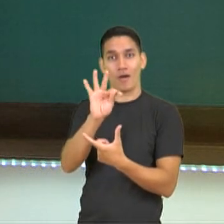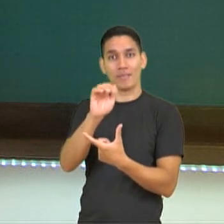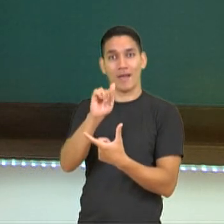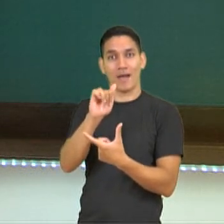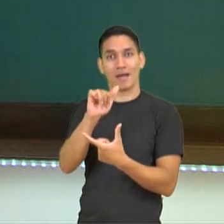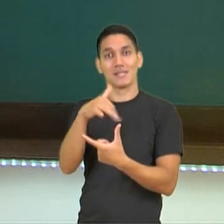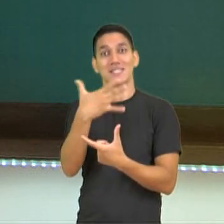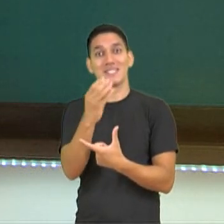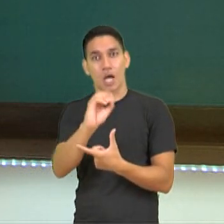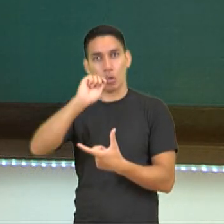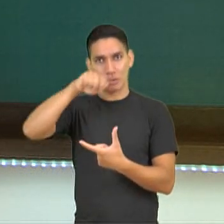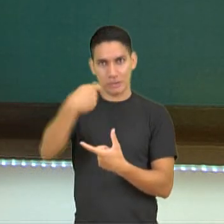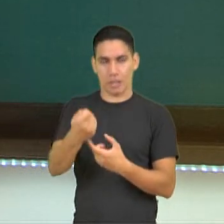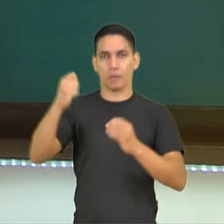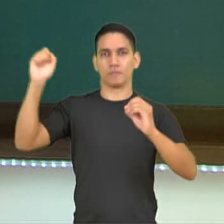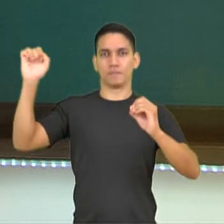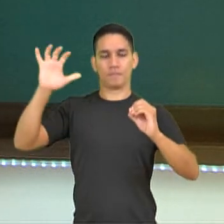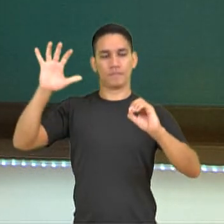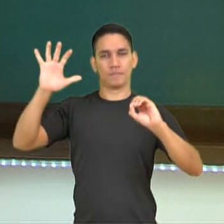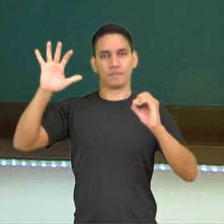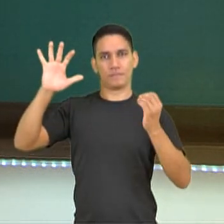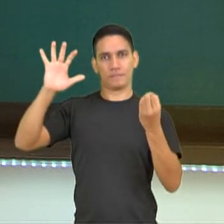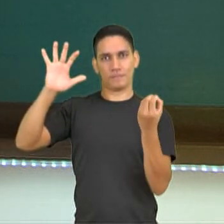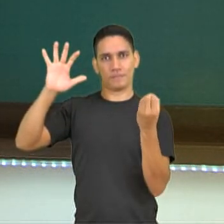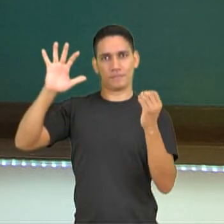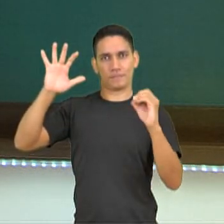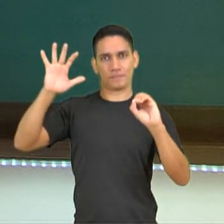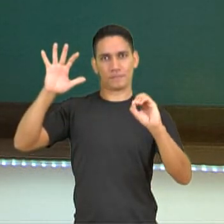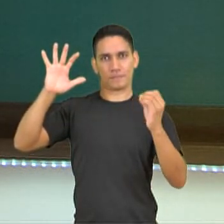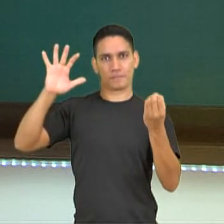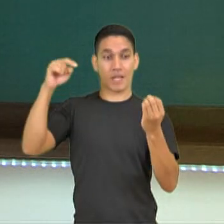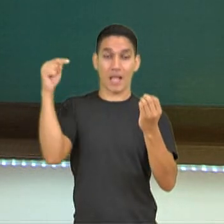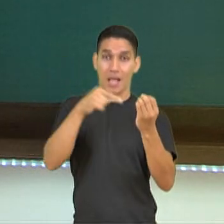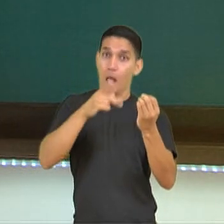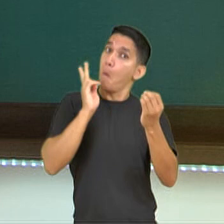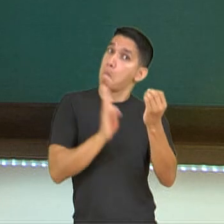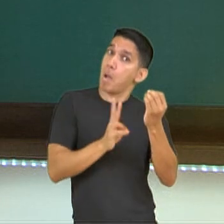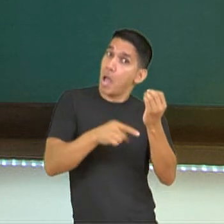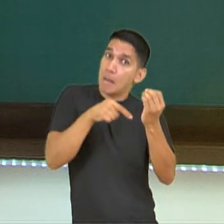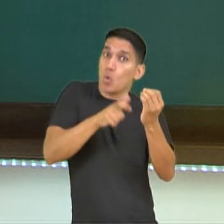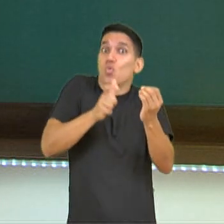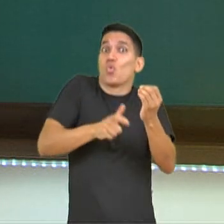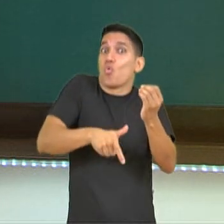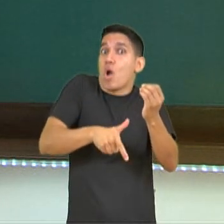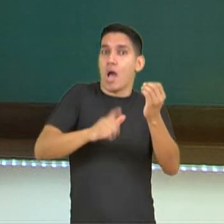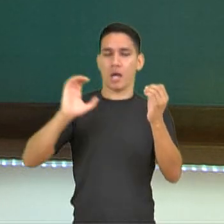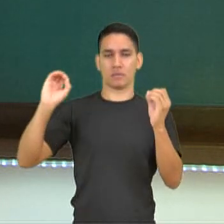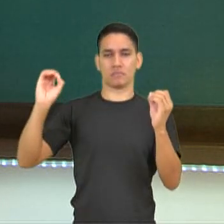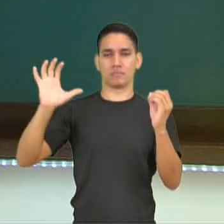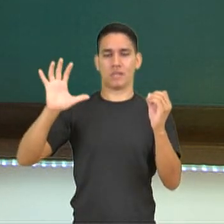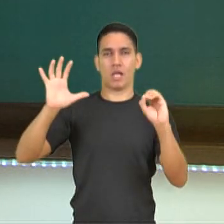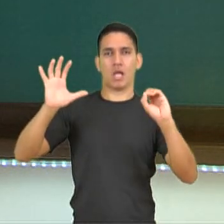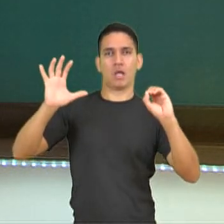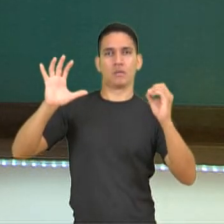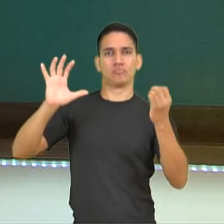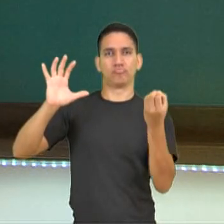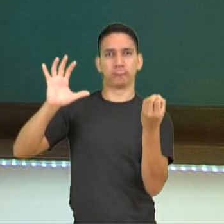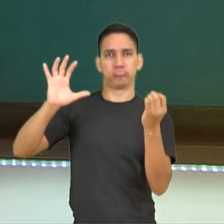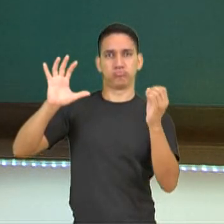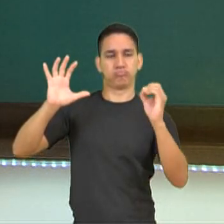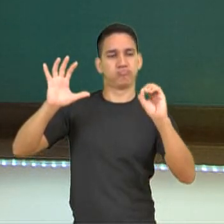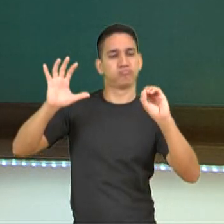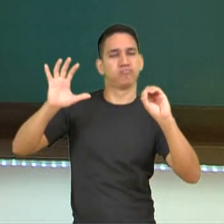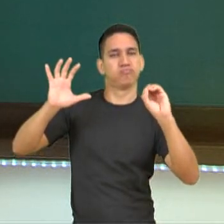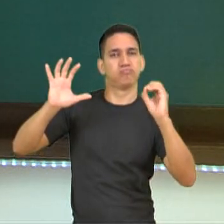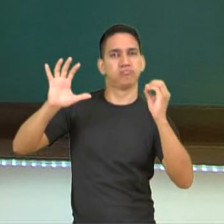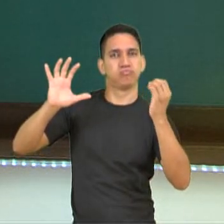tá? É o movimento que a Terra faz em torno do seu próprio eixo, no sentido de oeste para leste, ou